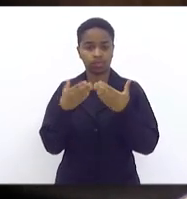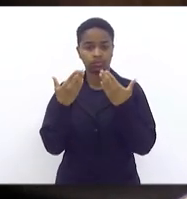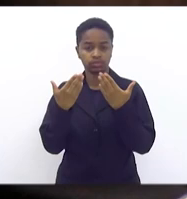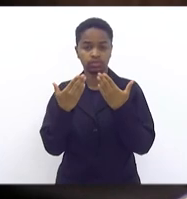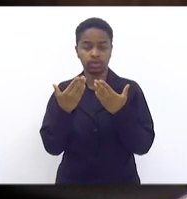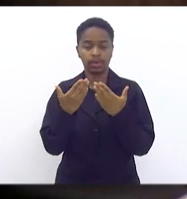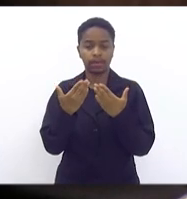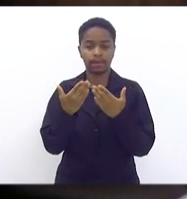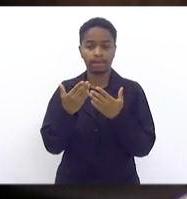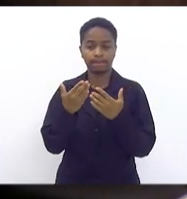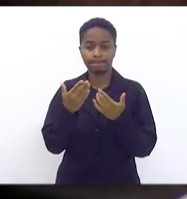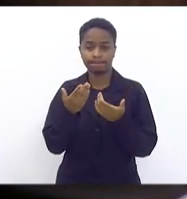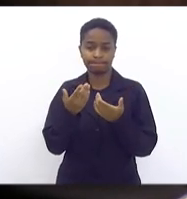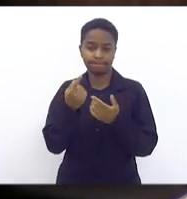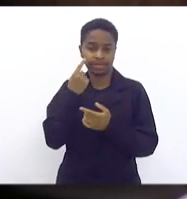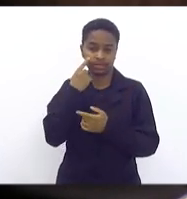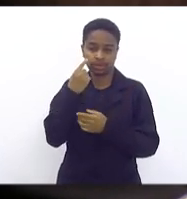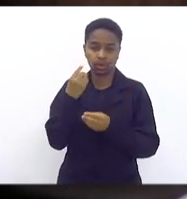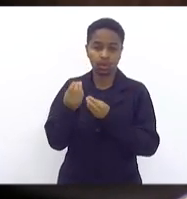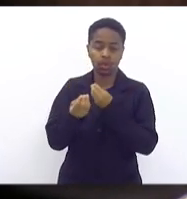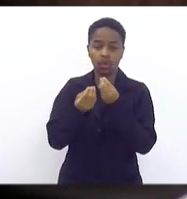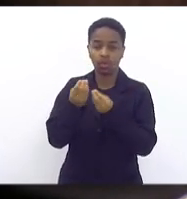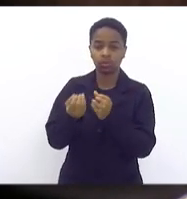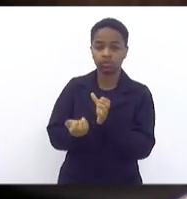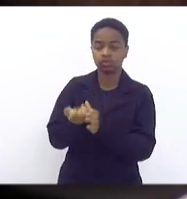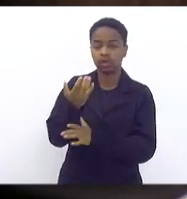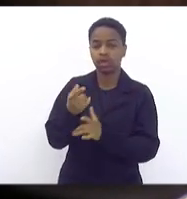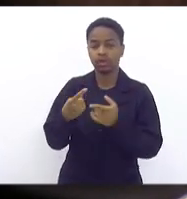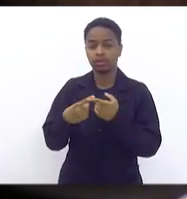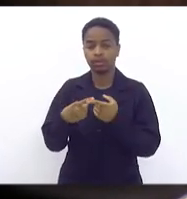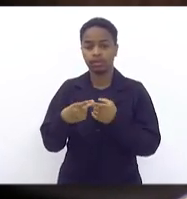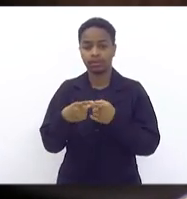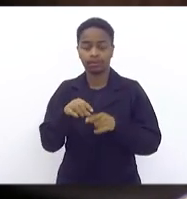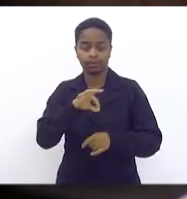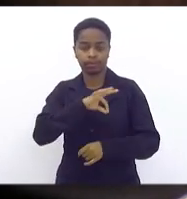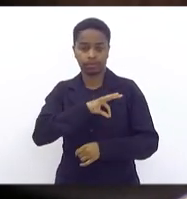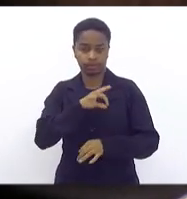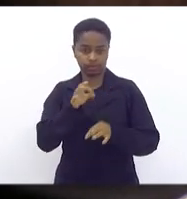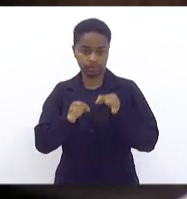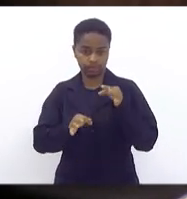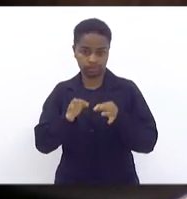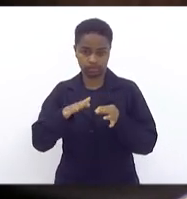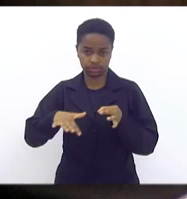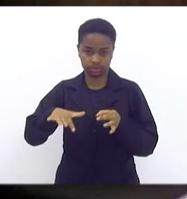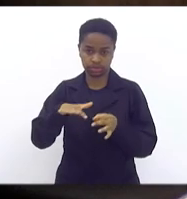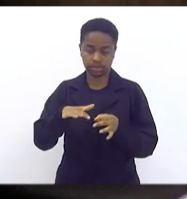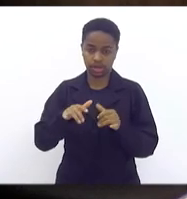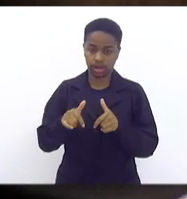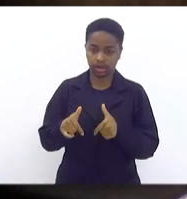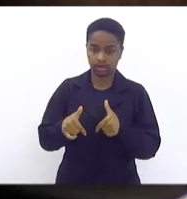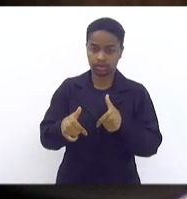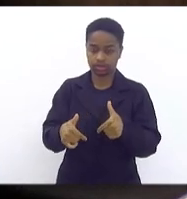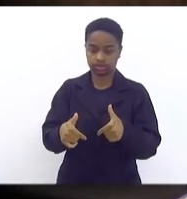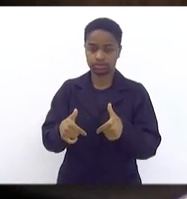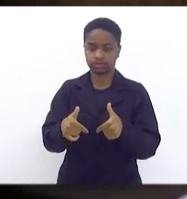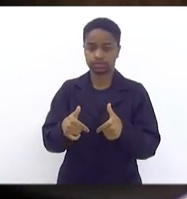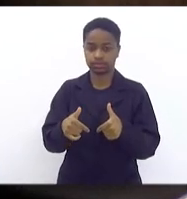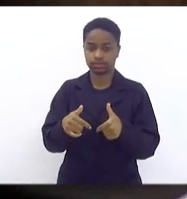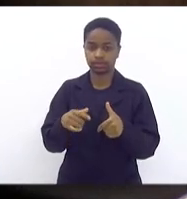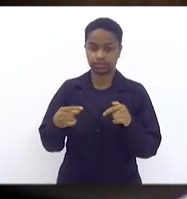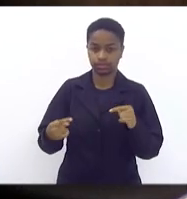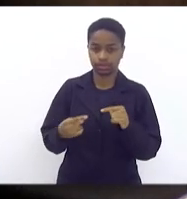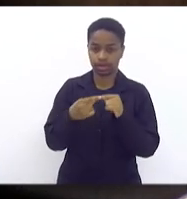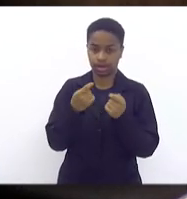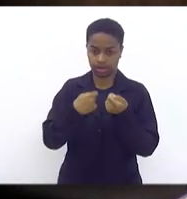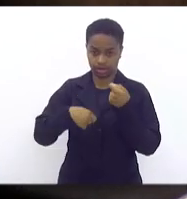formam porque a a a autoridade da da polícia judiciária ela é uma a atuação da polícia judiciária é uma atuação